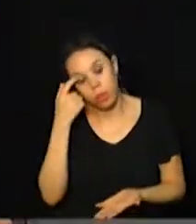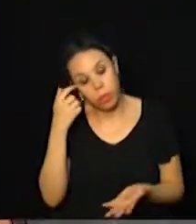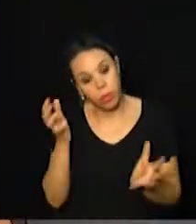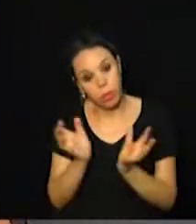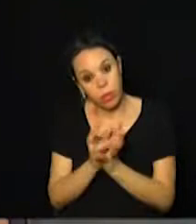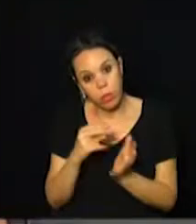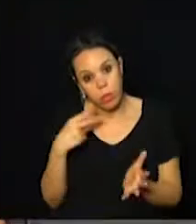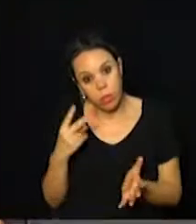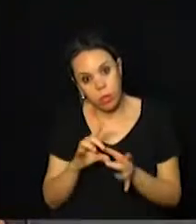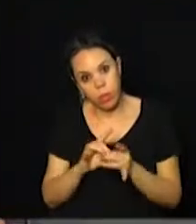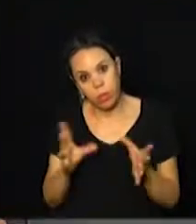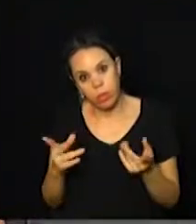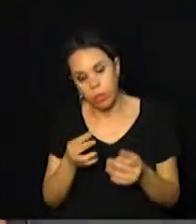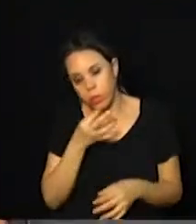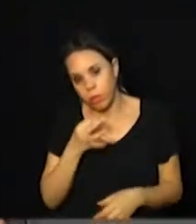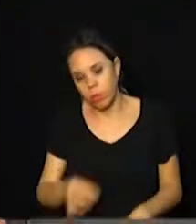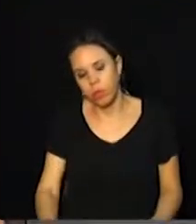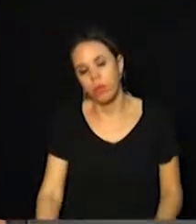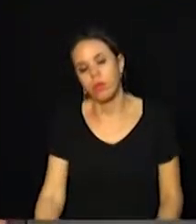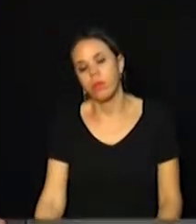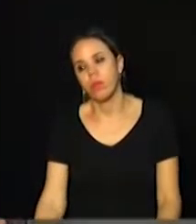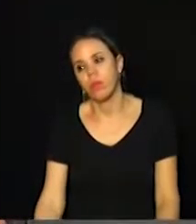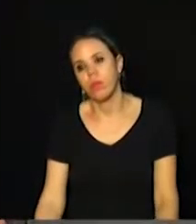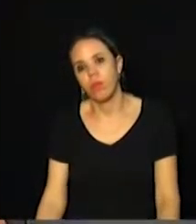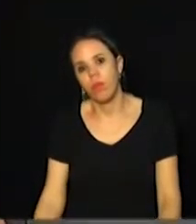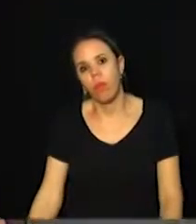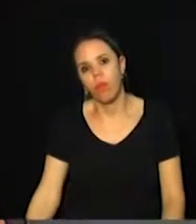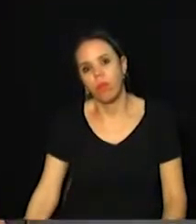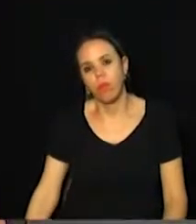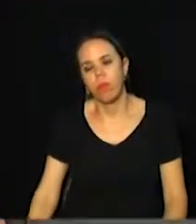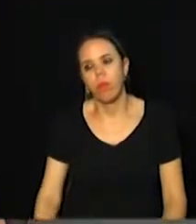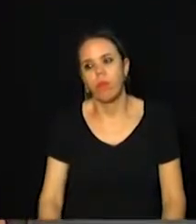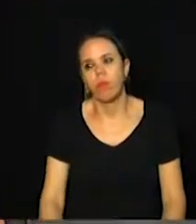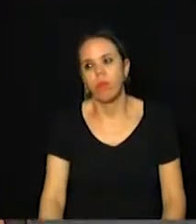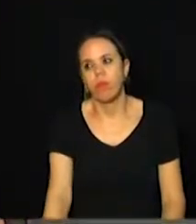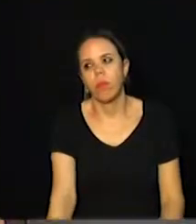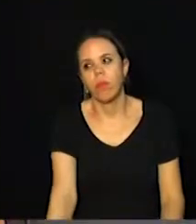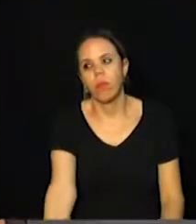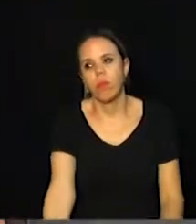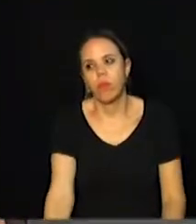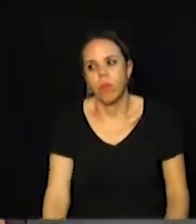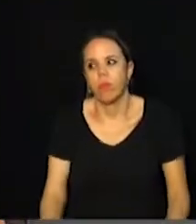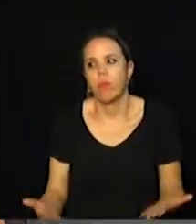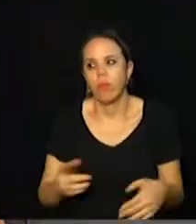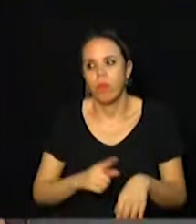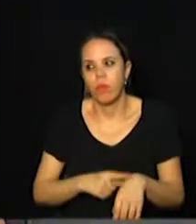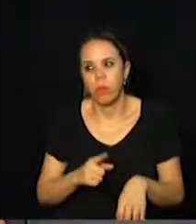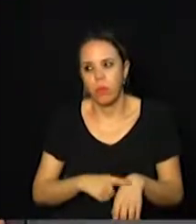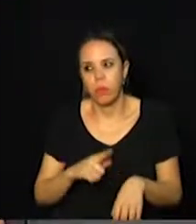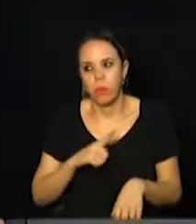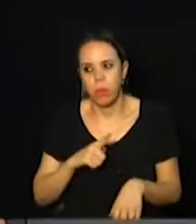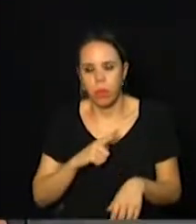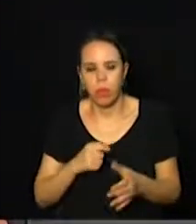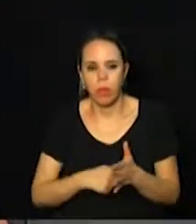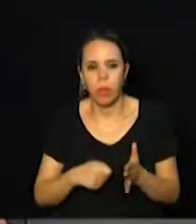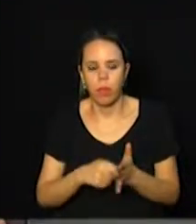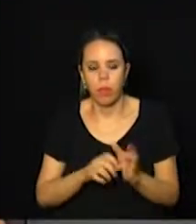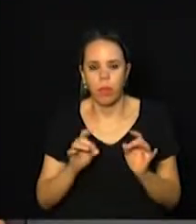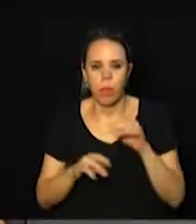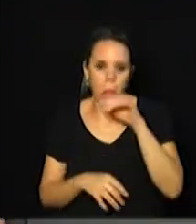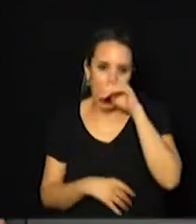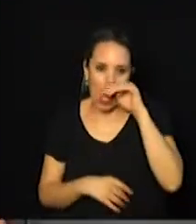parlamentar já vou deixar como sugestão o vereador Firmino que nesse momento nós tem uma pauta muito